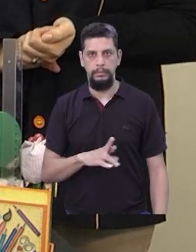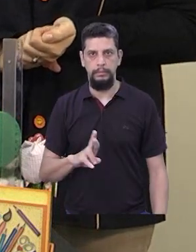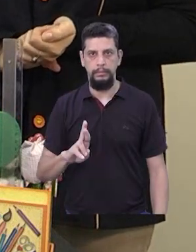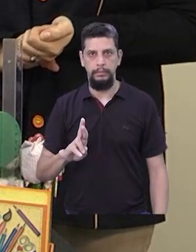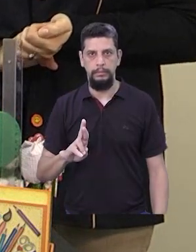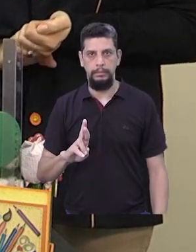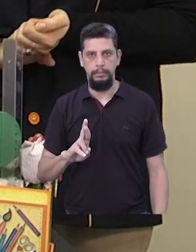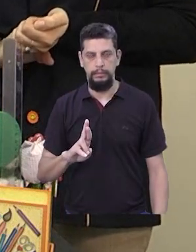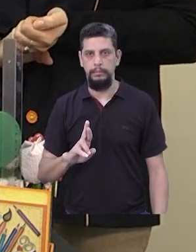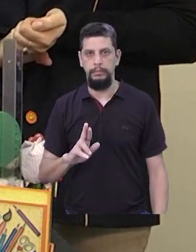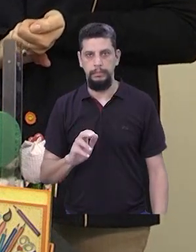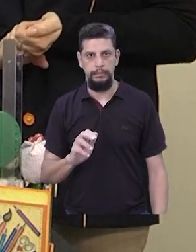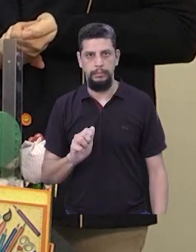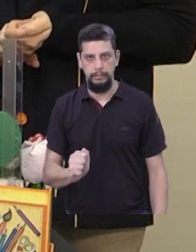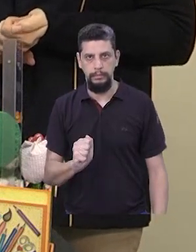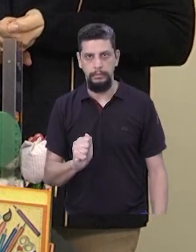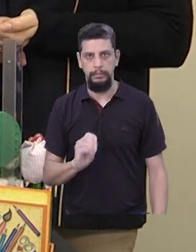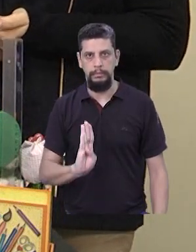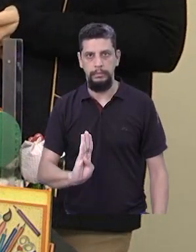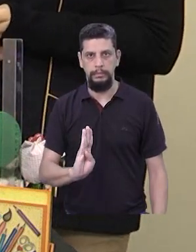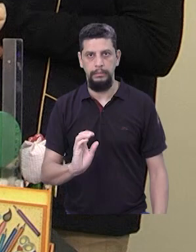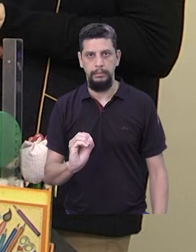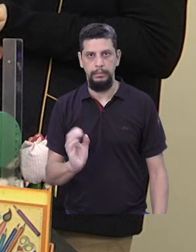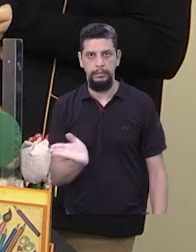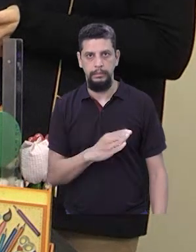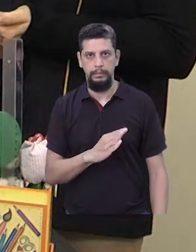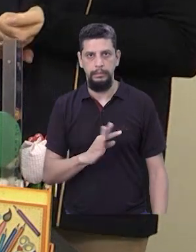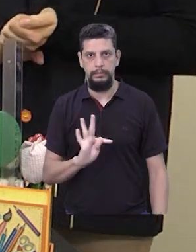A para fazer, Ra. Então,